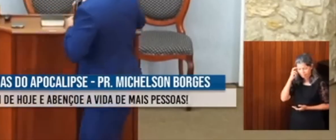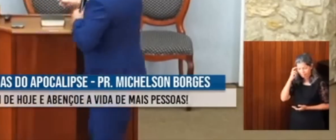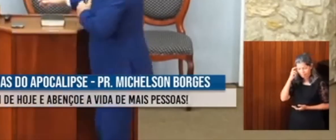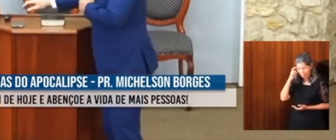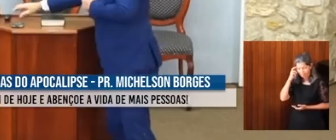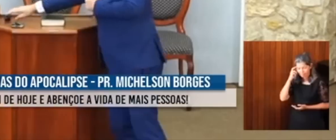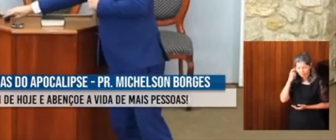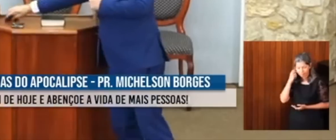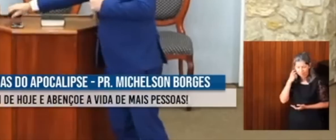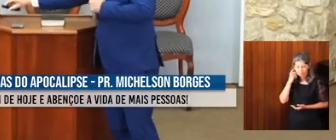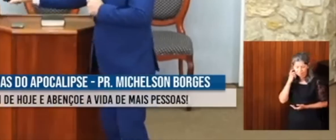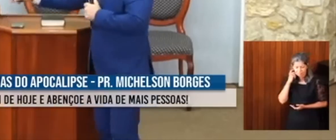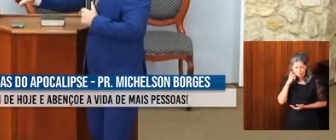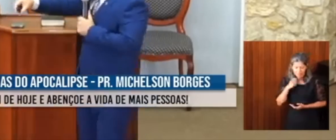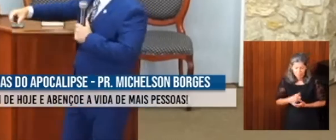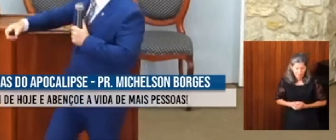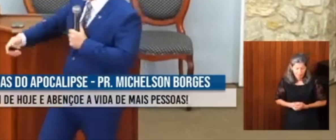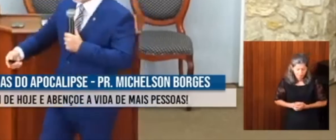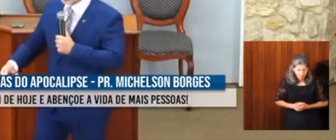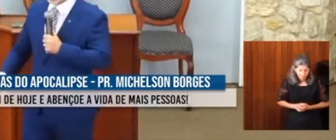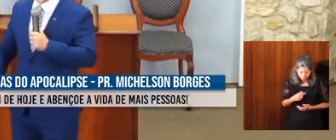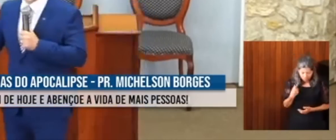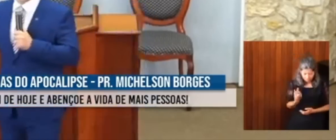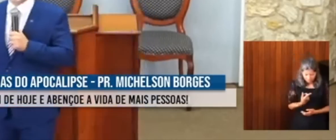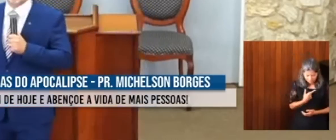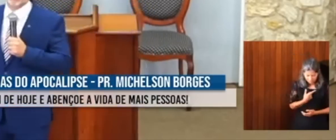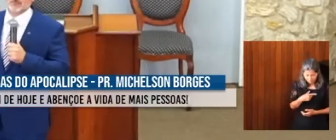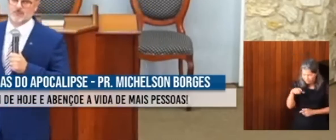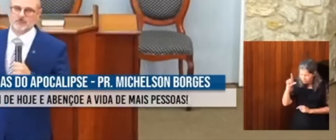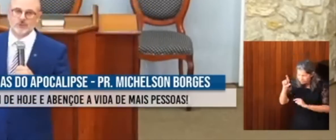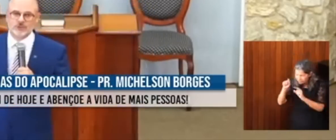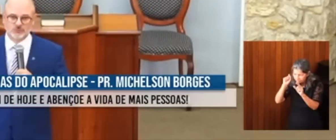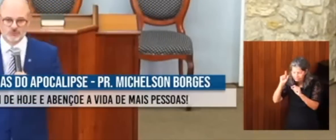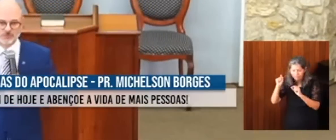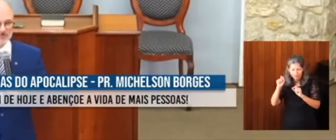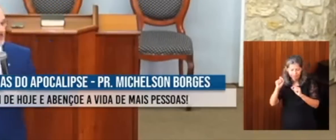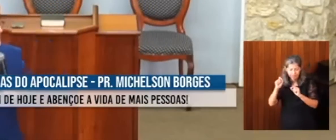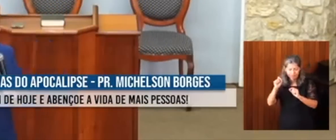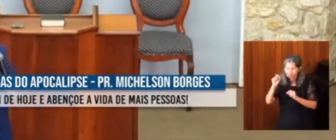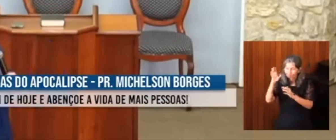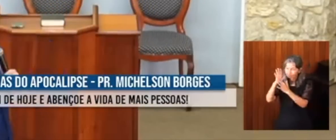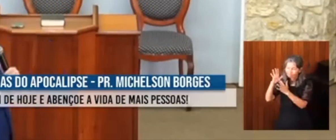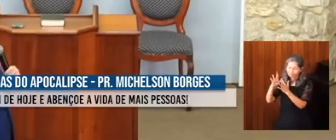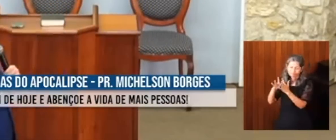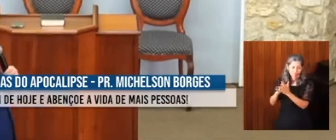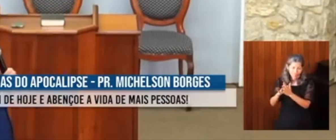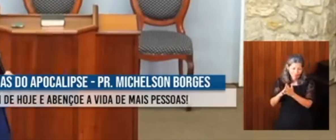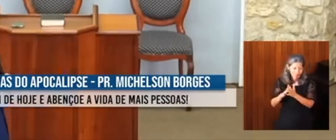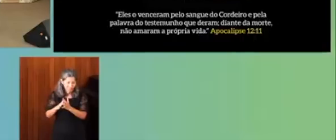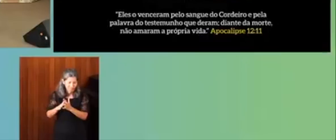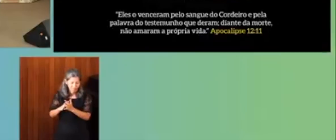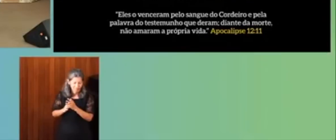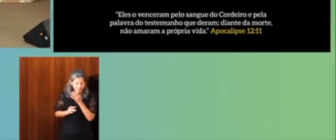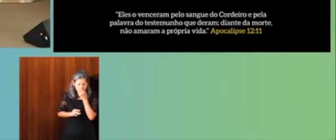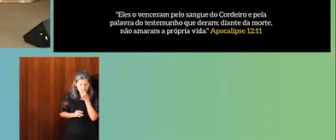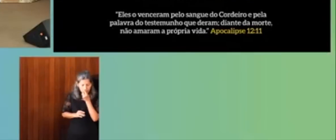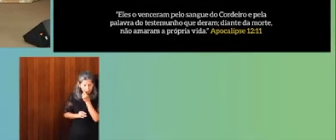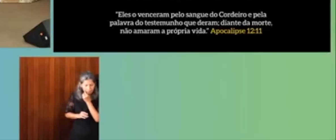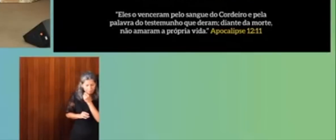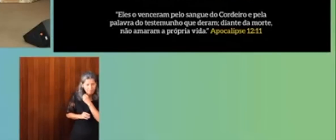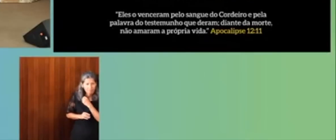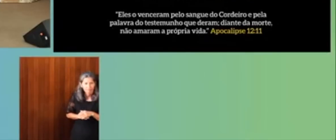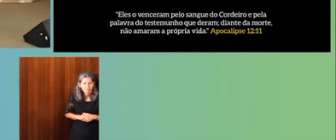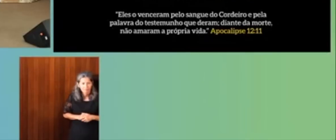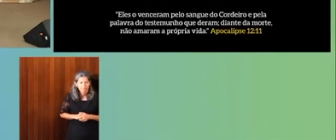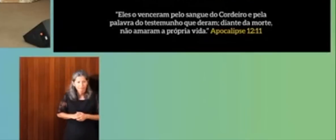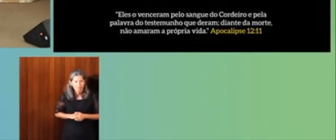No grande conflito, que a escolha que nós fazemos seja a escolha por Jesus. Né? E aí, eu encerro com esses